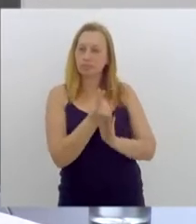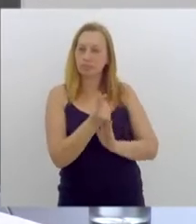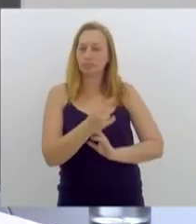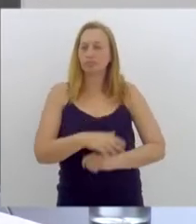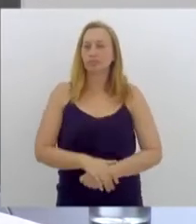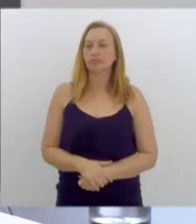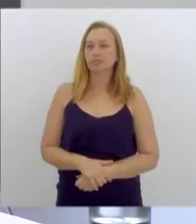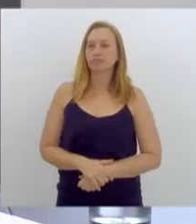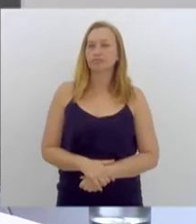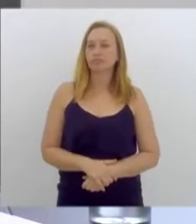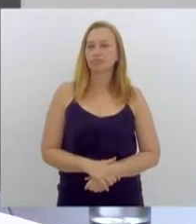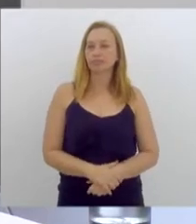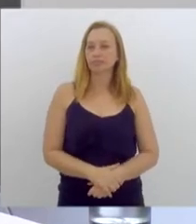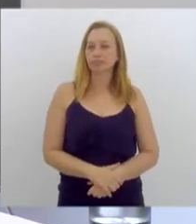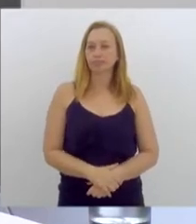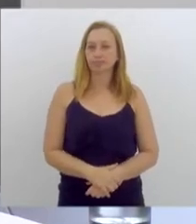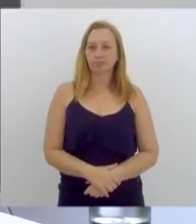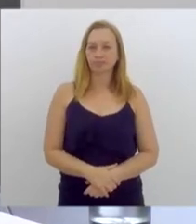todas